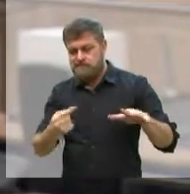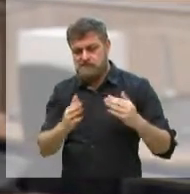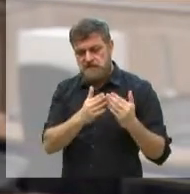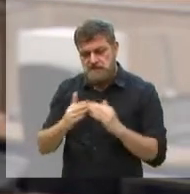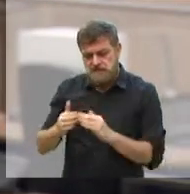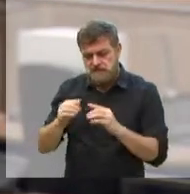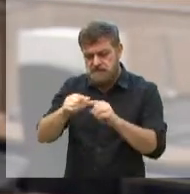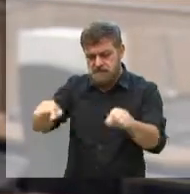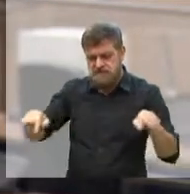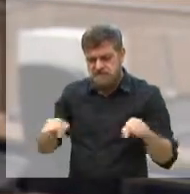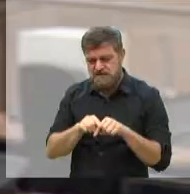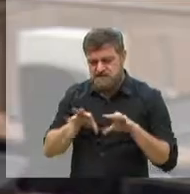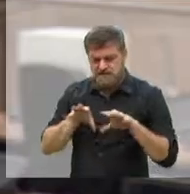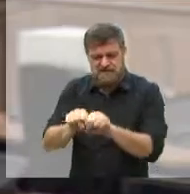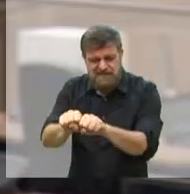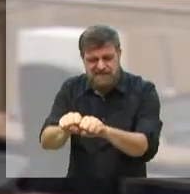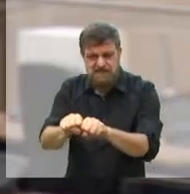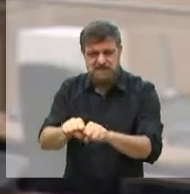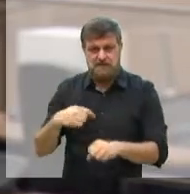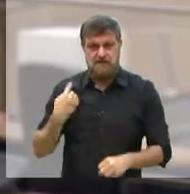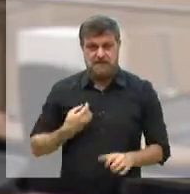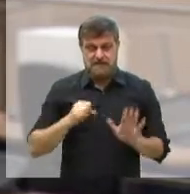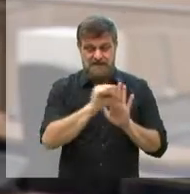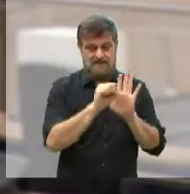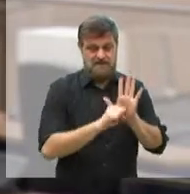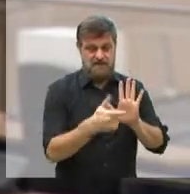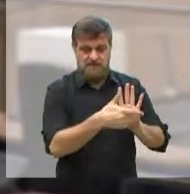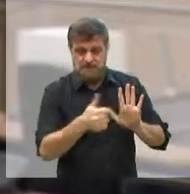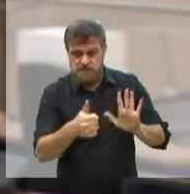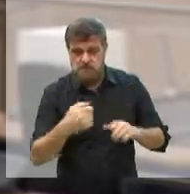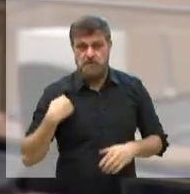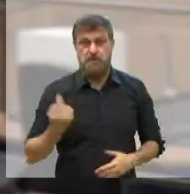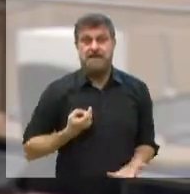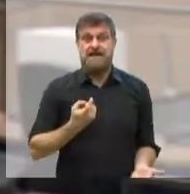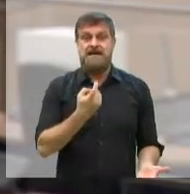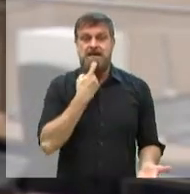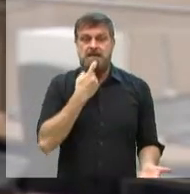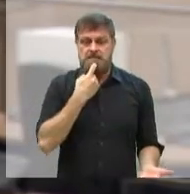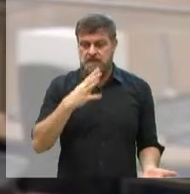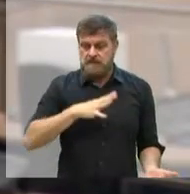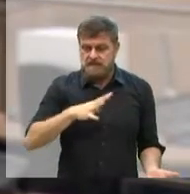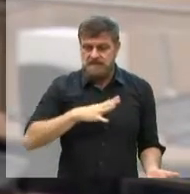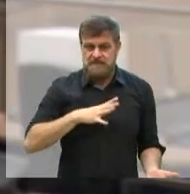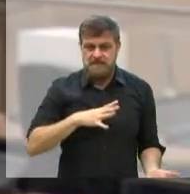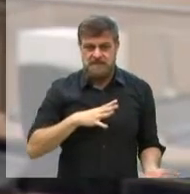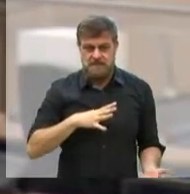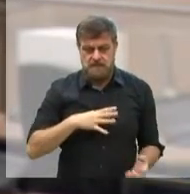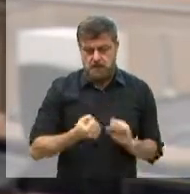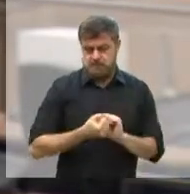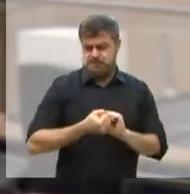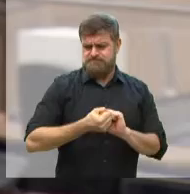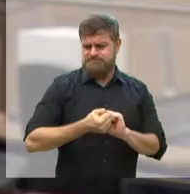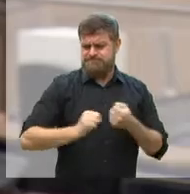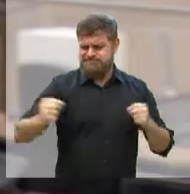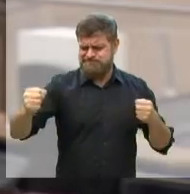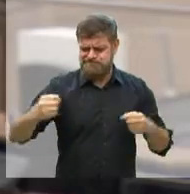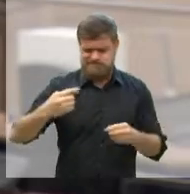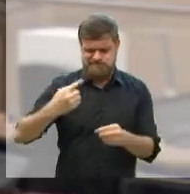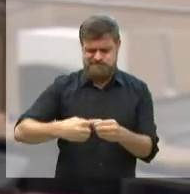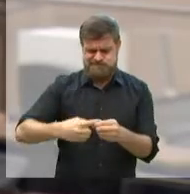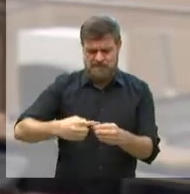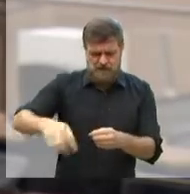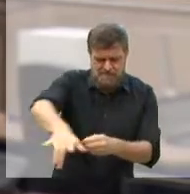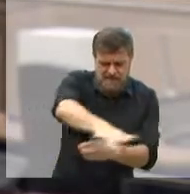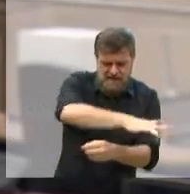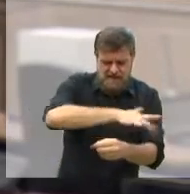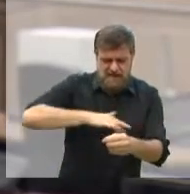comunidades doentes. Nós estamos no século XXI, nós somos Campinas, a maior cidade da região metropolitana,